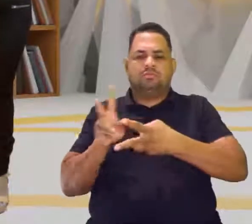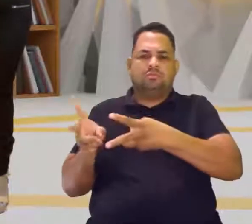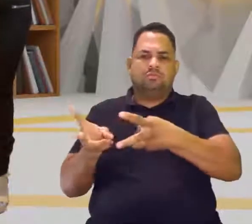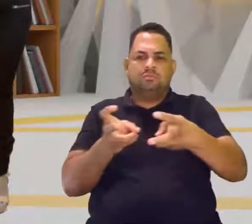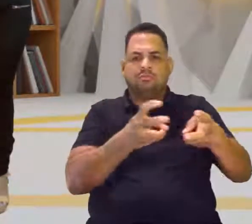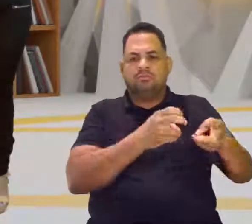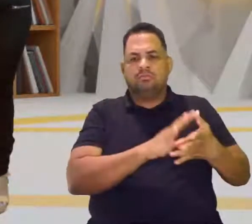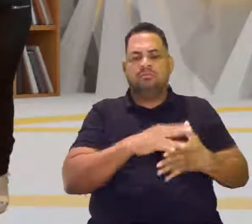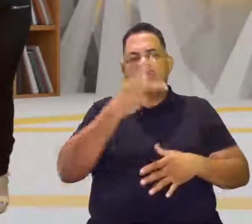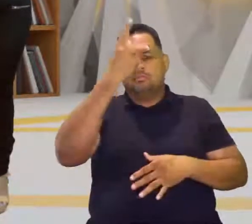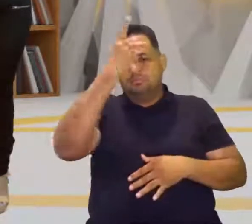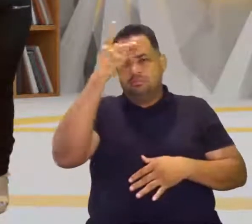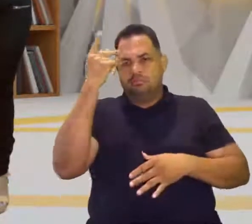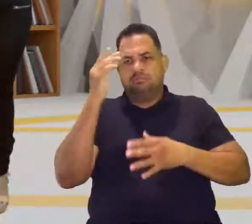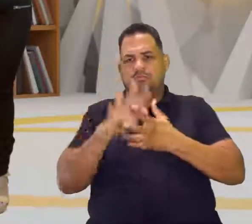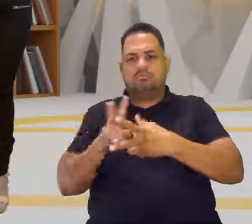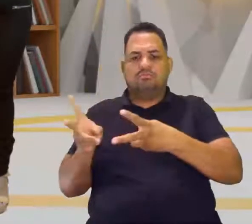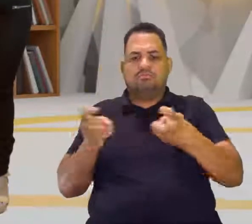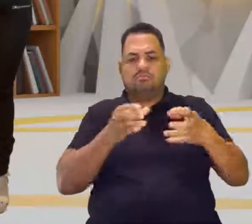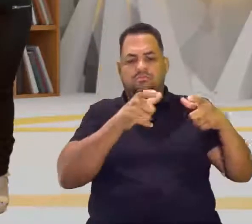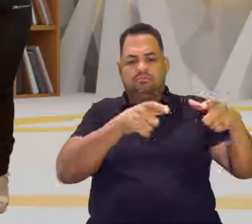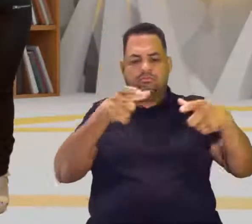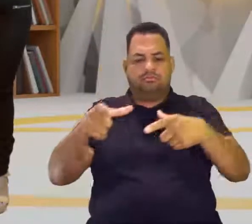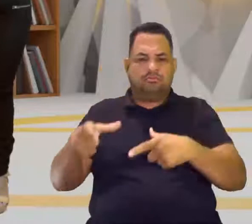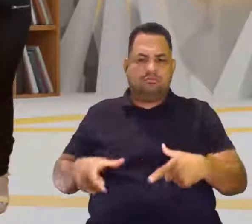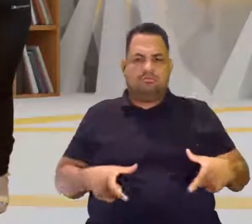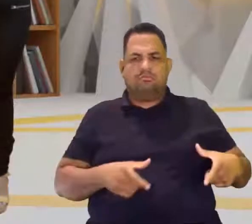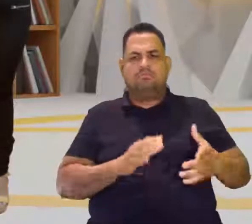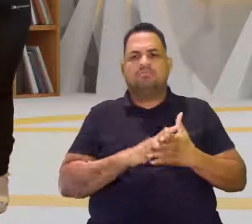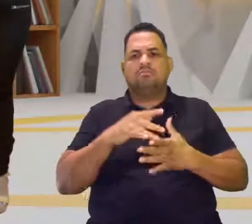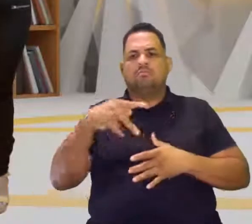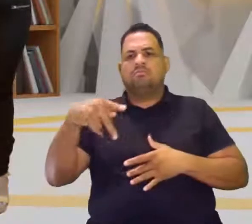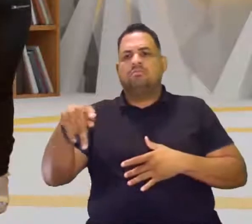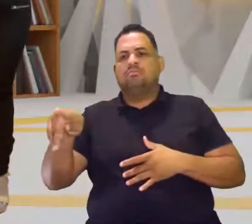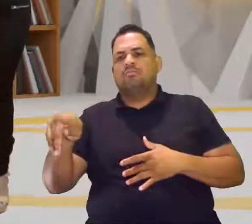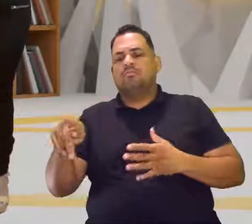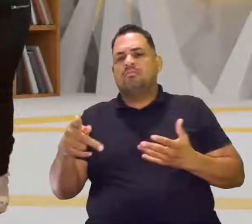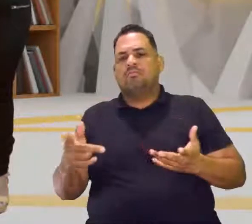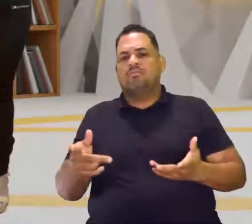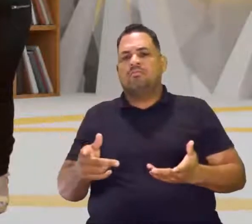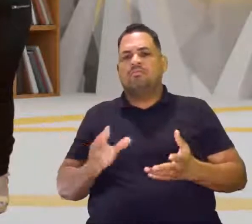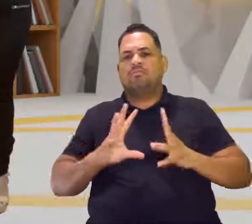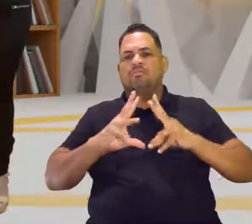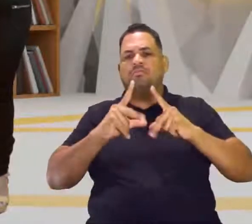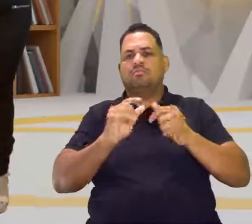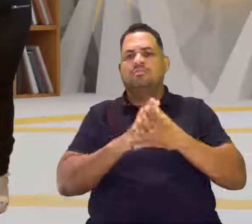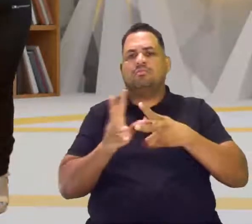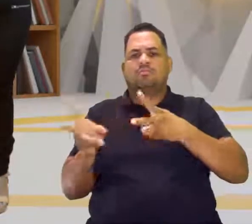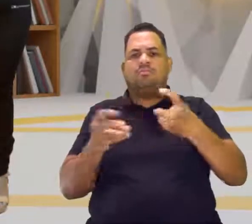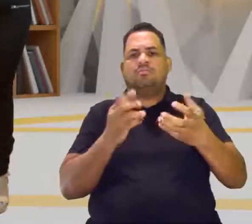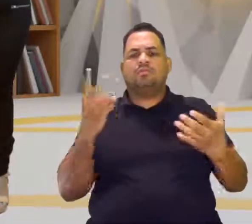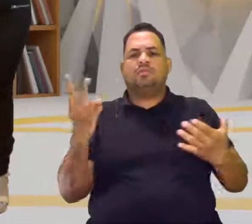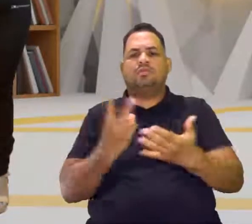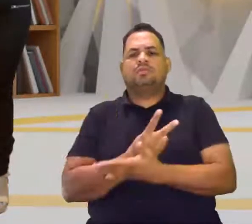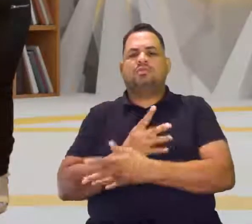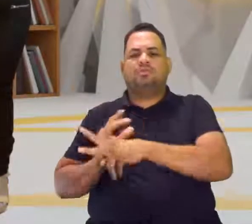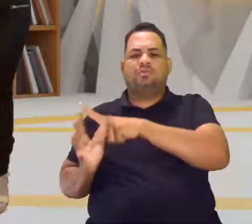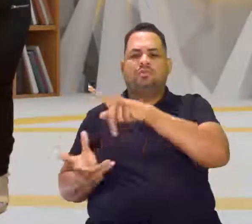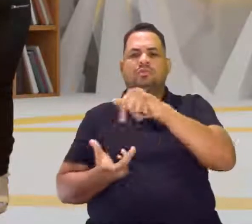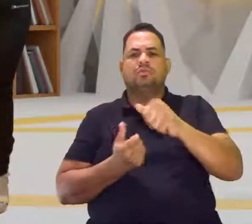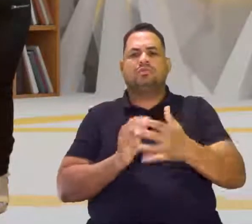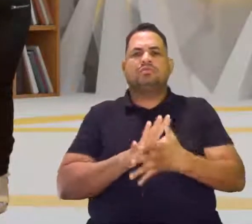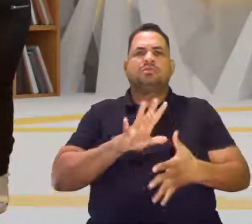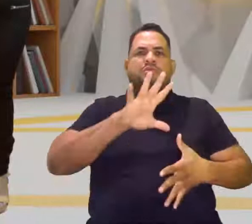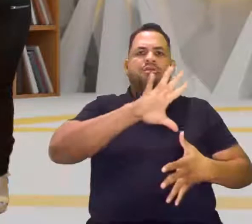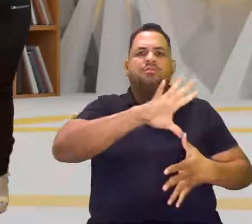explorar as pessoas para explorar os lugares para toda essa exposição que ocorreu no mundo inteiro que